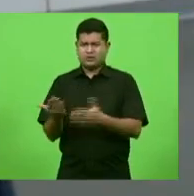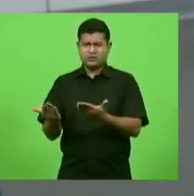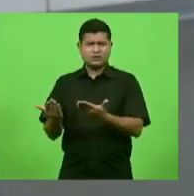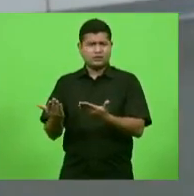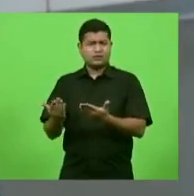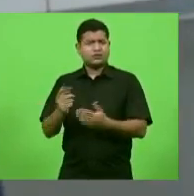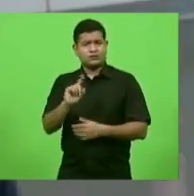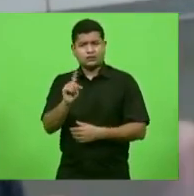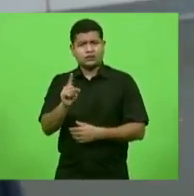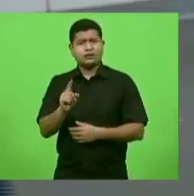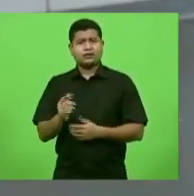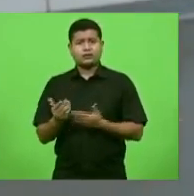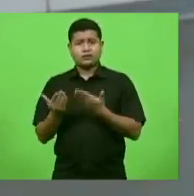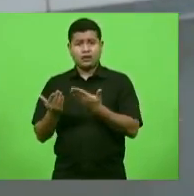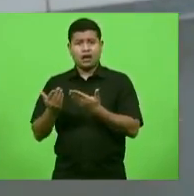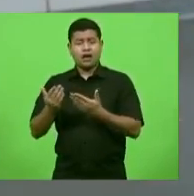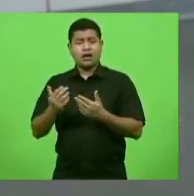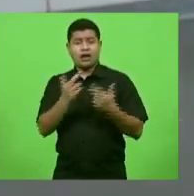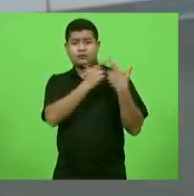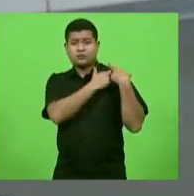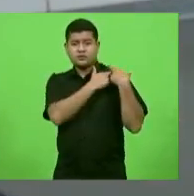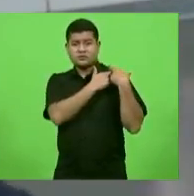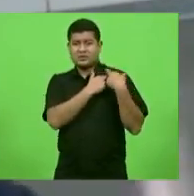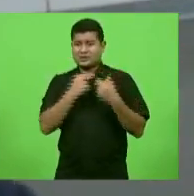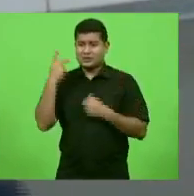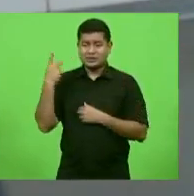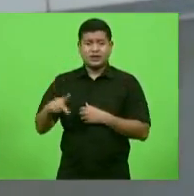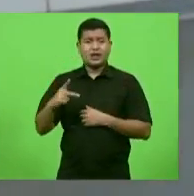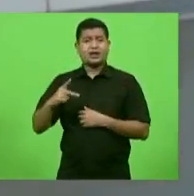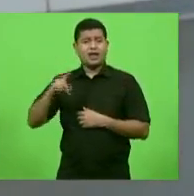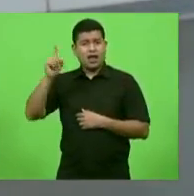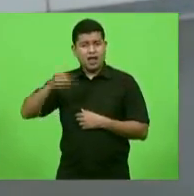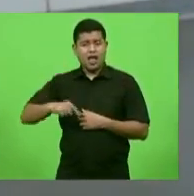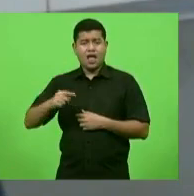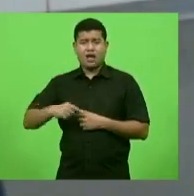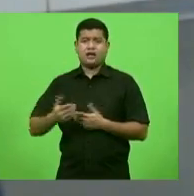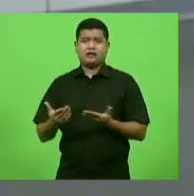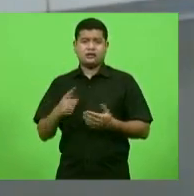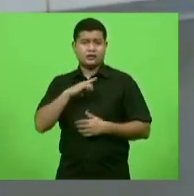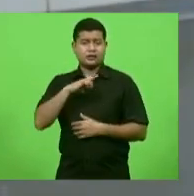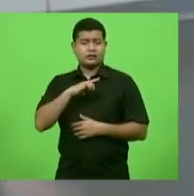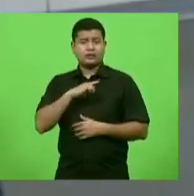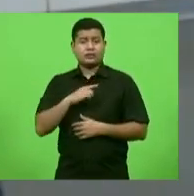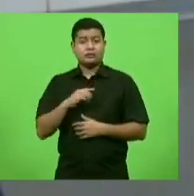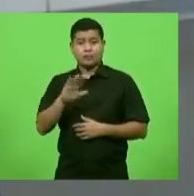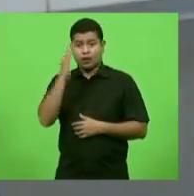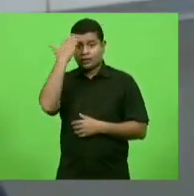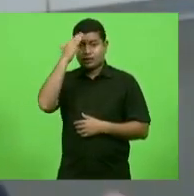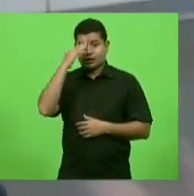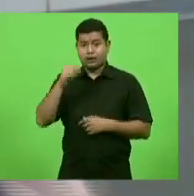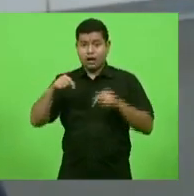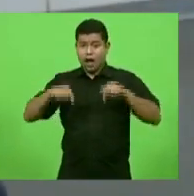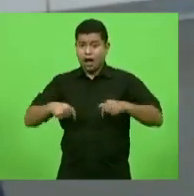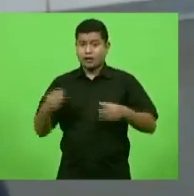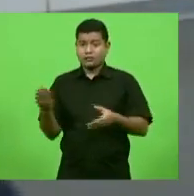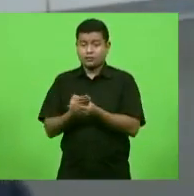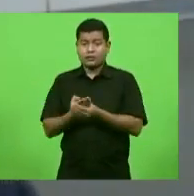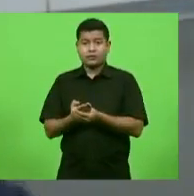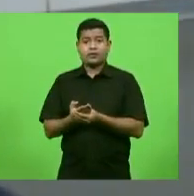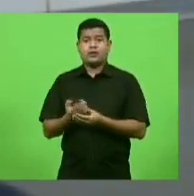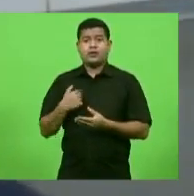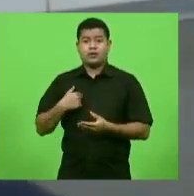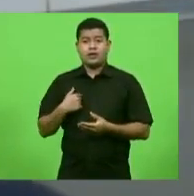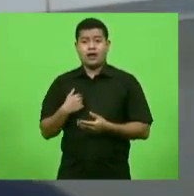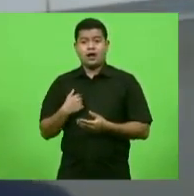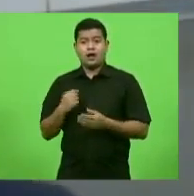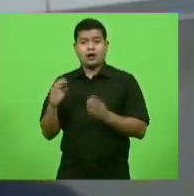do governador é irrefutável. Mas, entendam, este processo não apura se o governador foi